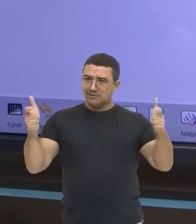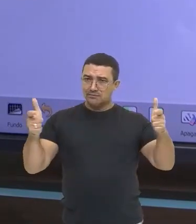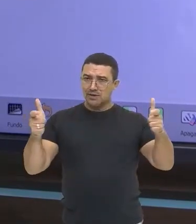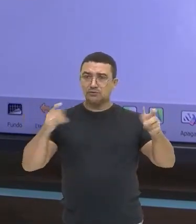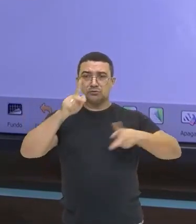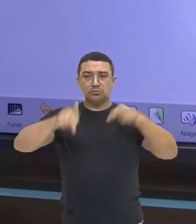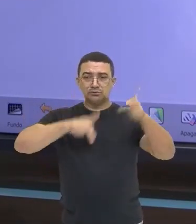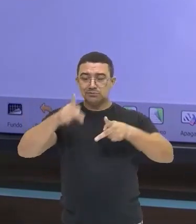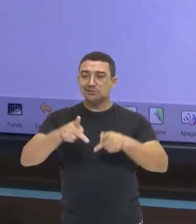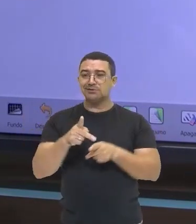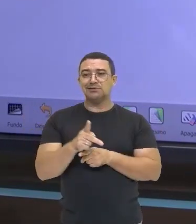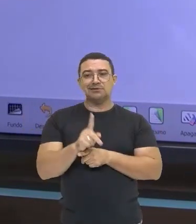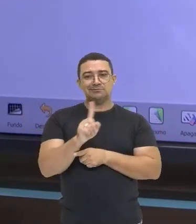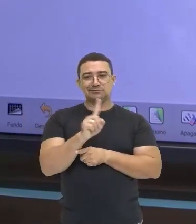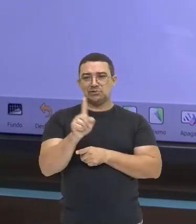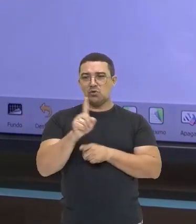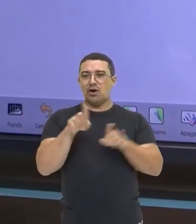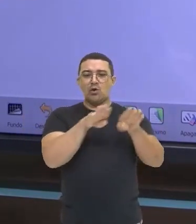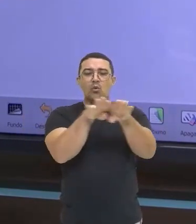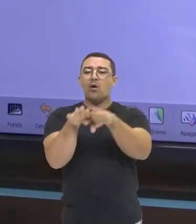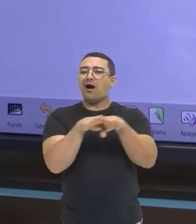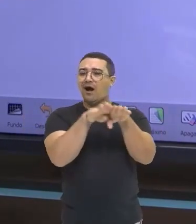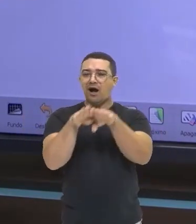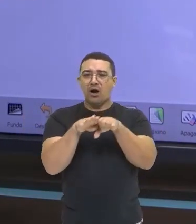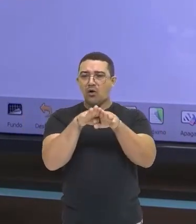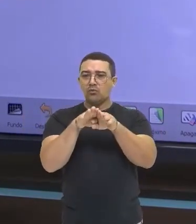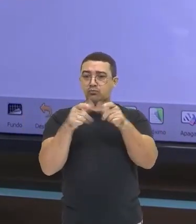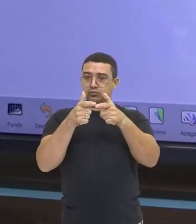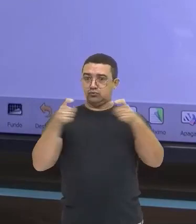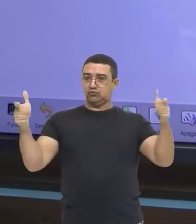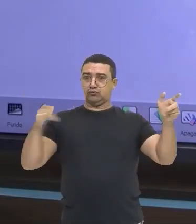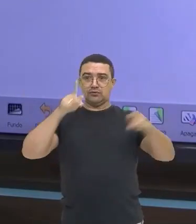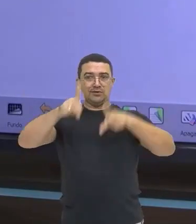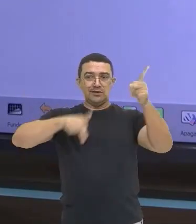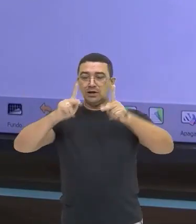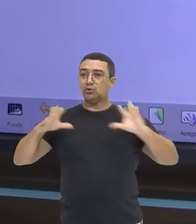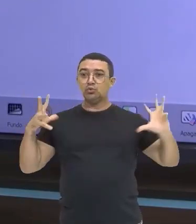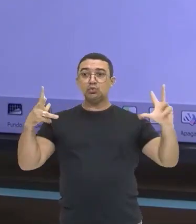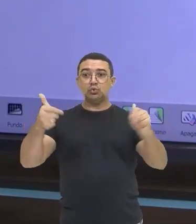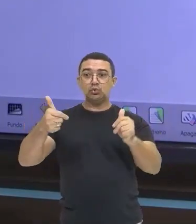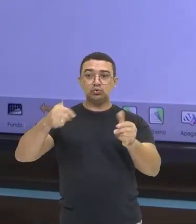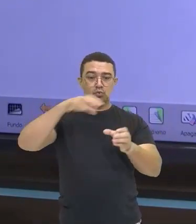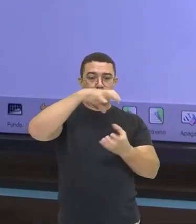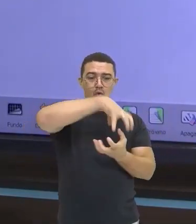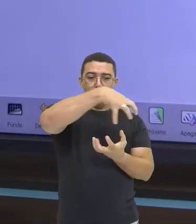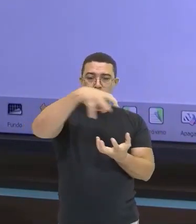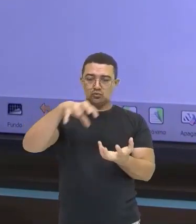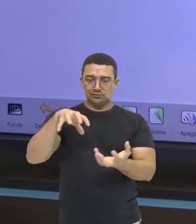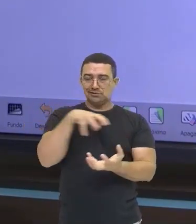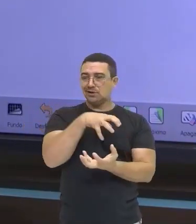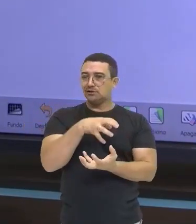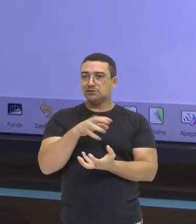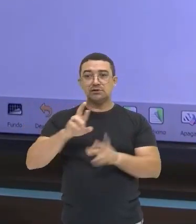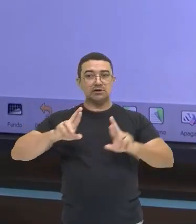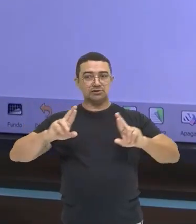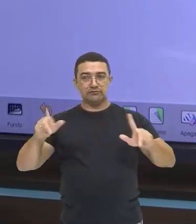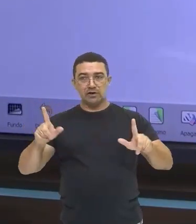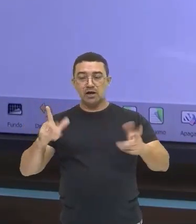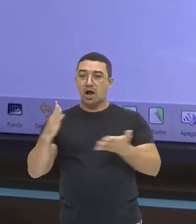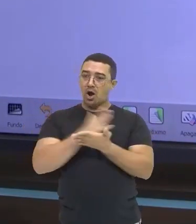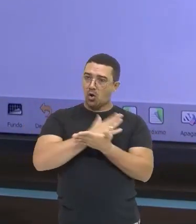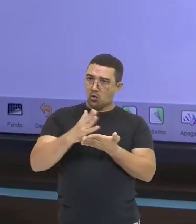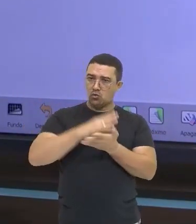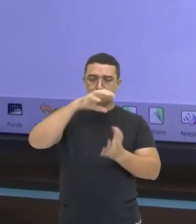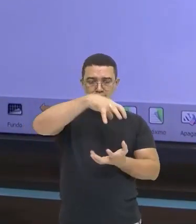é homogêneo, ele não é igual em todos os continentes. Alguns continentes têm taxa de crescimento